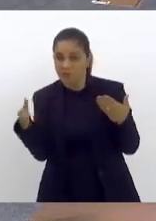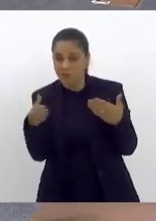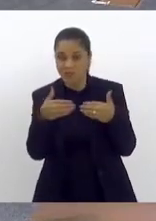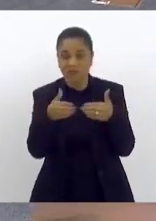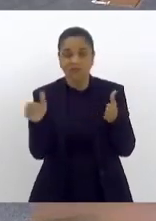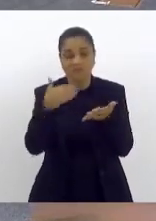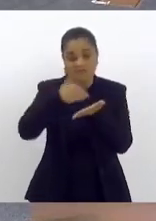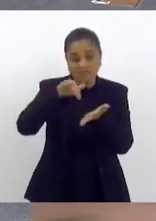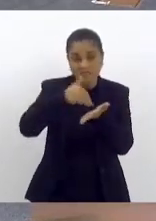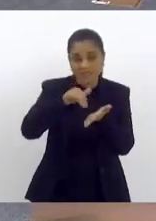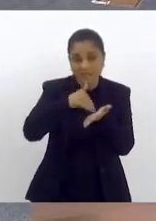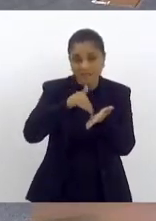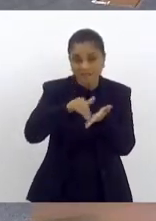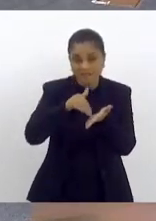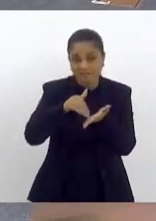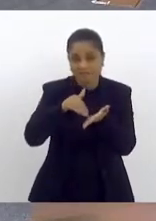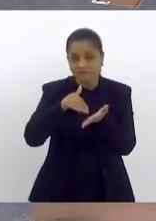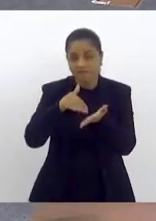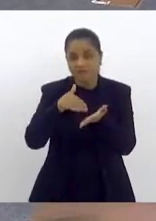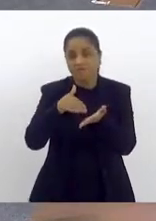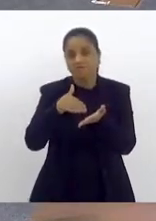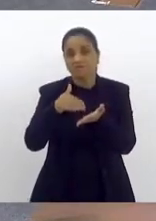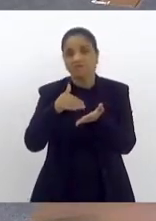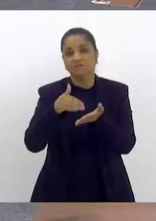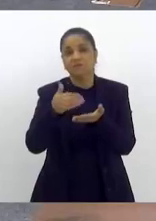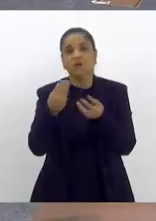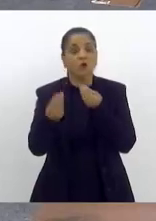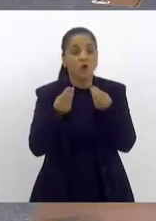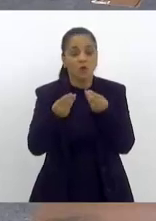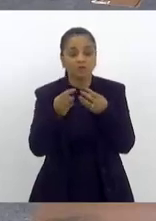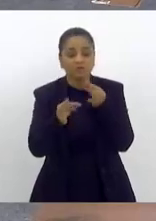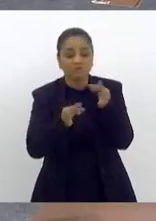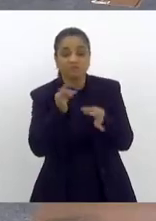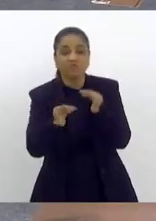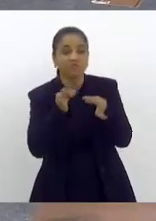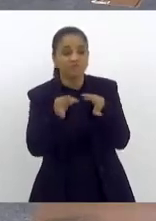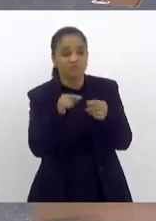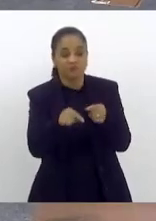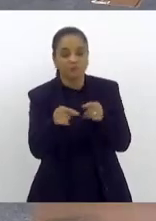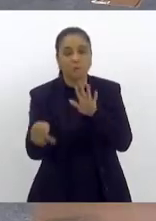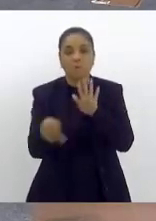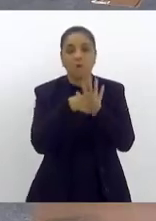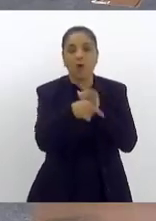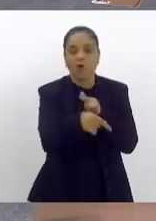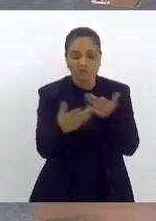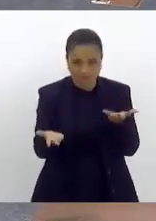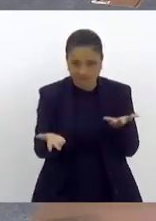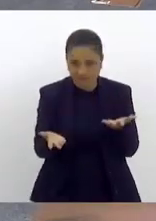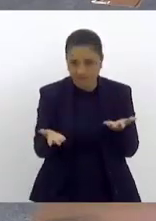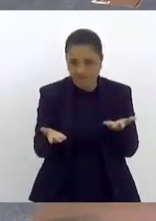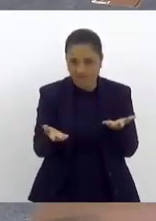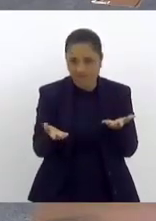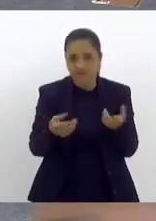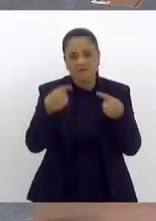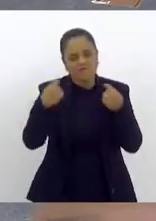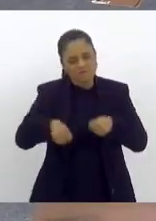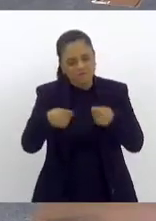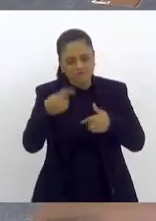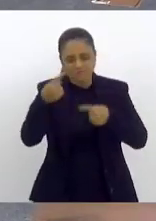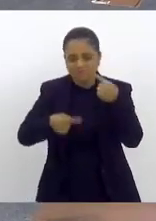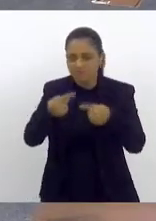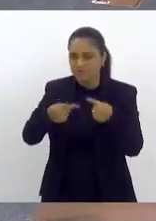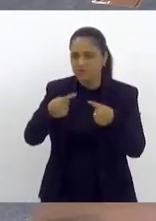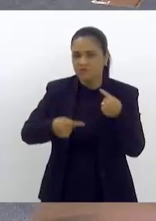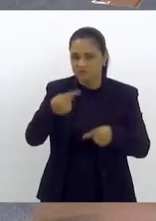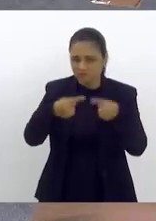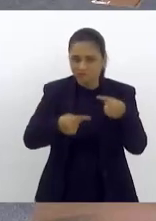secretária, vai conseguir dar o tratamento para esse sinal? Então precisa de política séria. Hoje